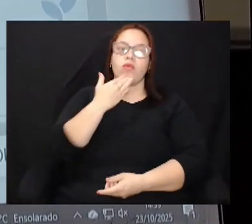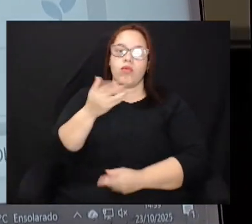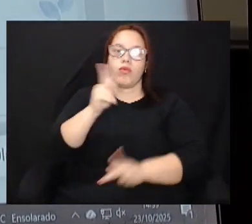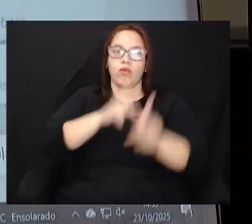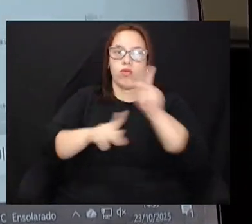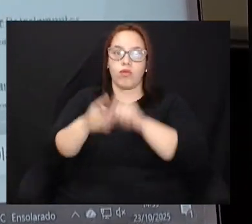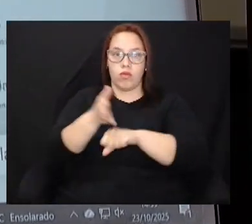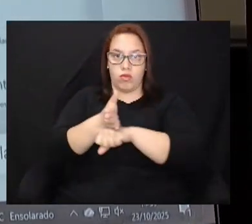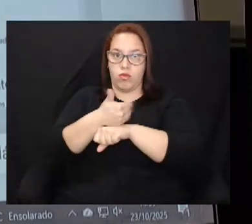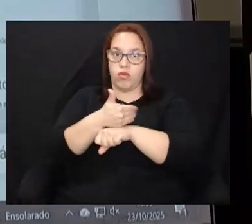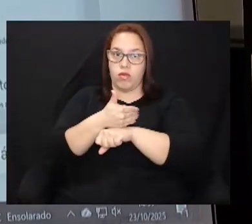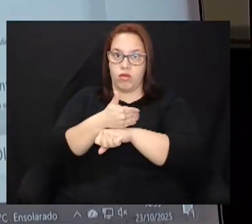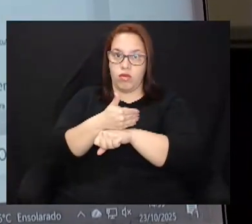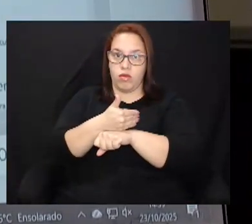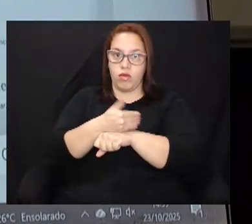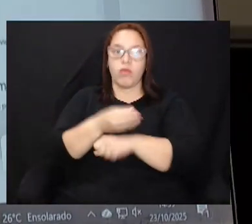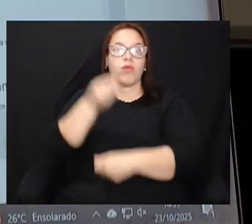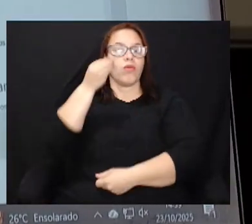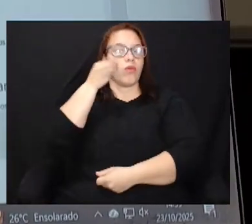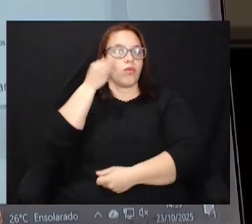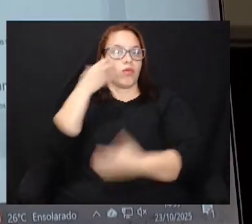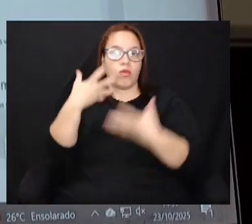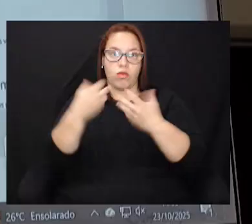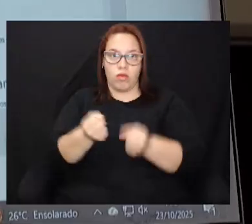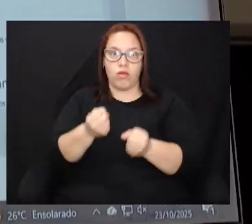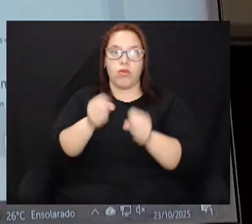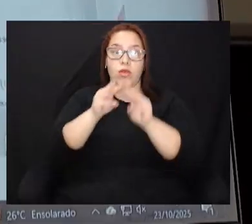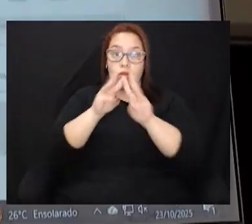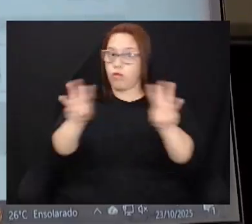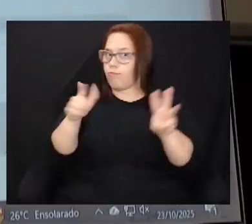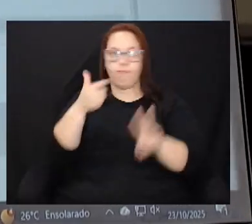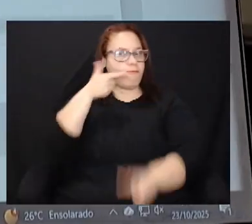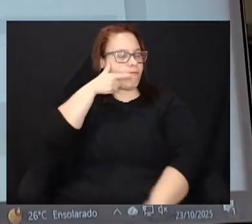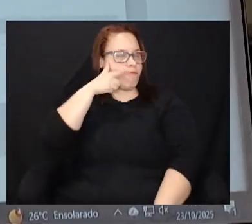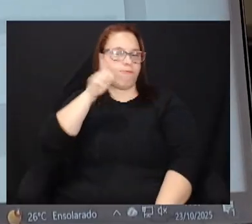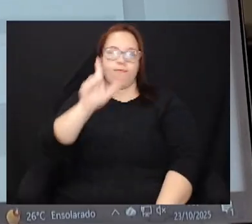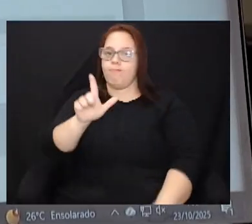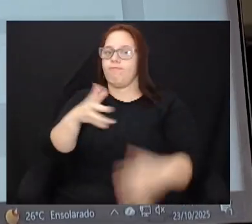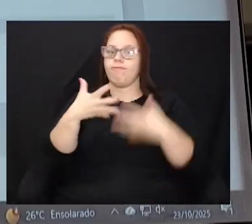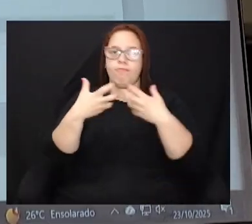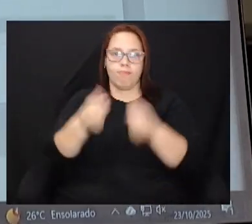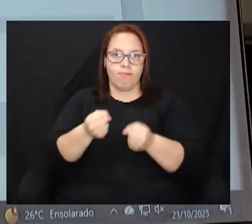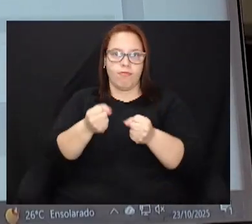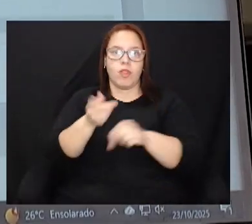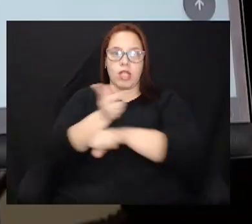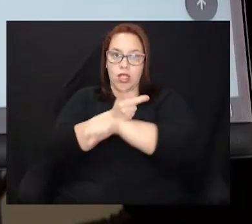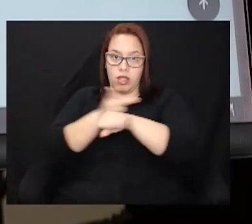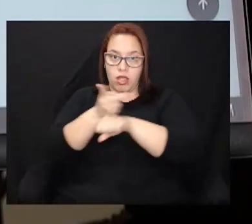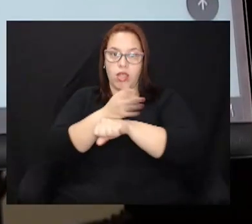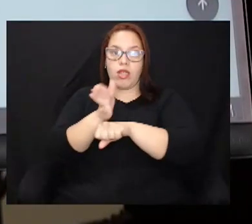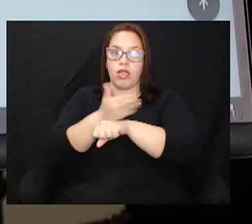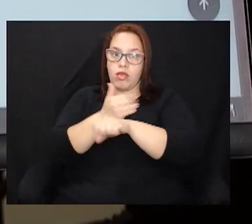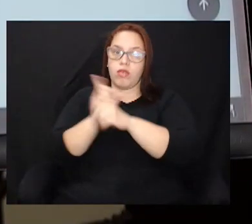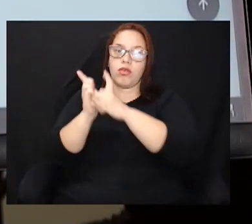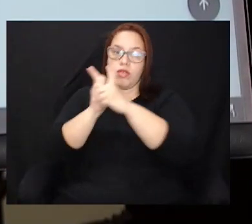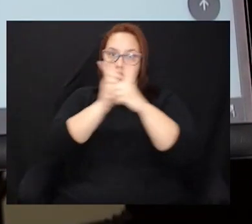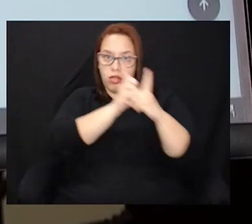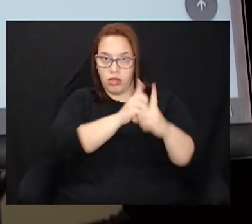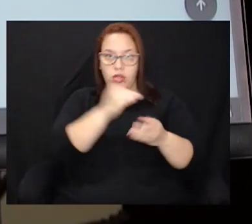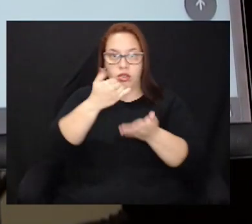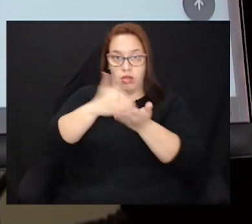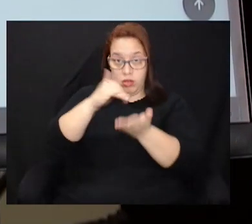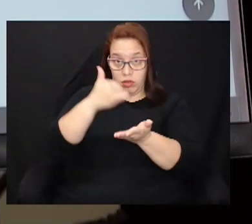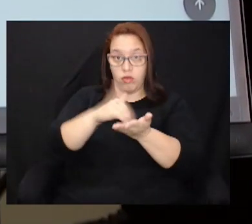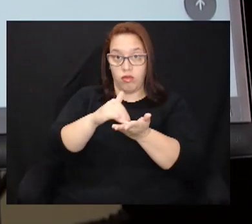antecipe, tente fazer a adesão na web, não conseguindo fazer a adesão na web, procure antes os canais de atendimento da Secretaria e